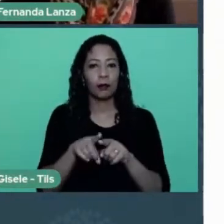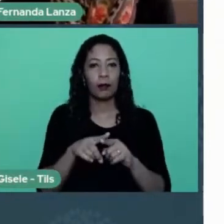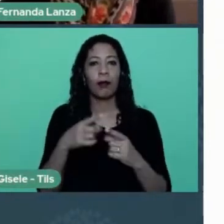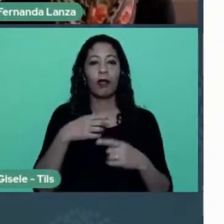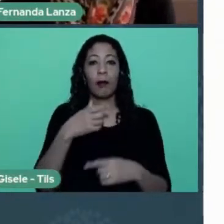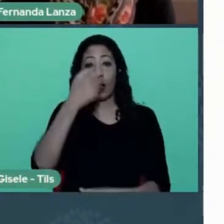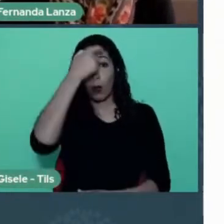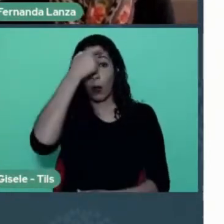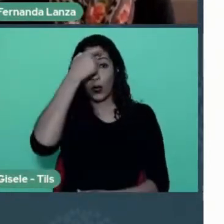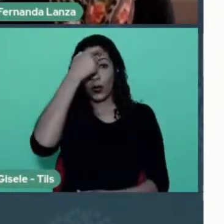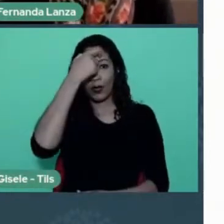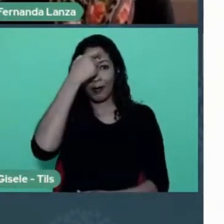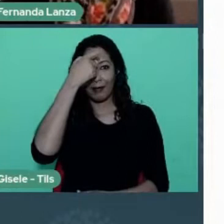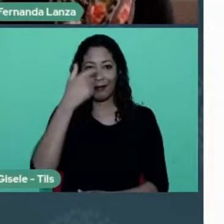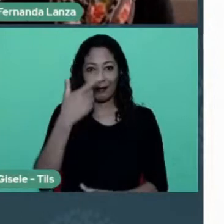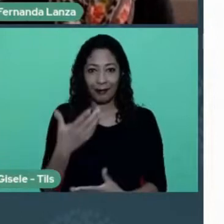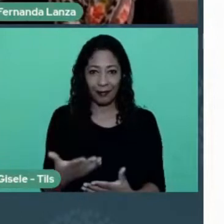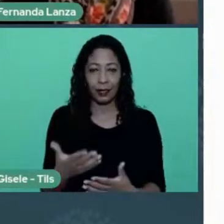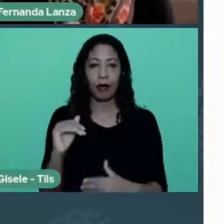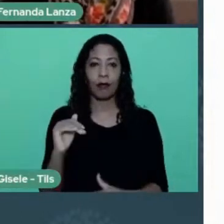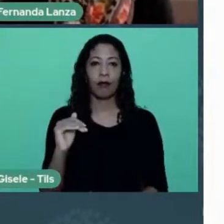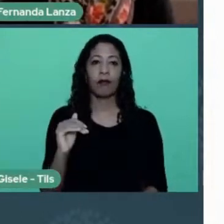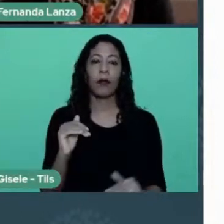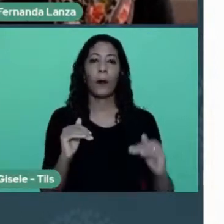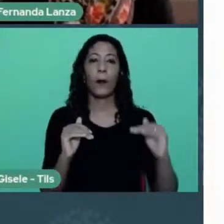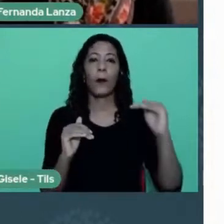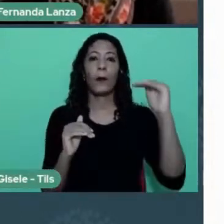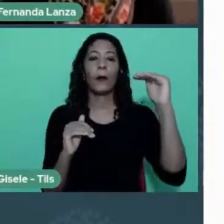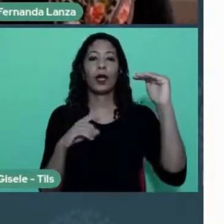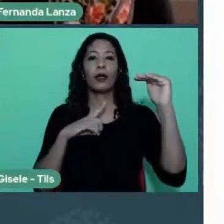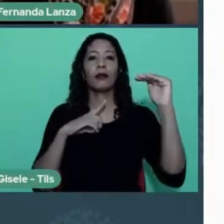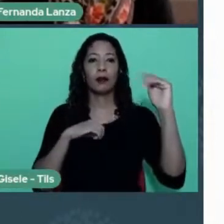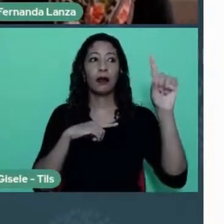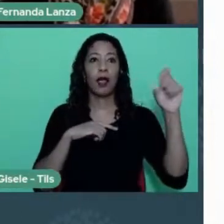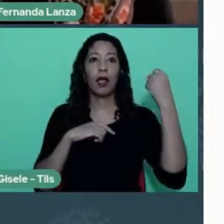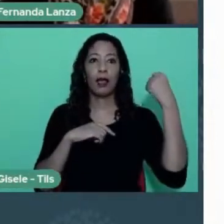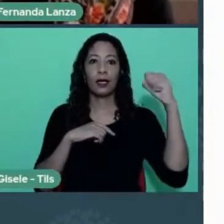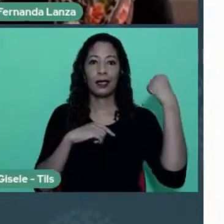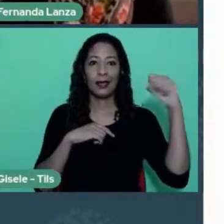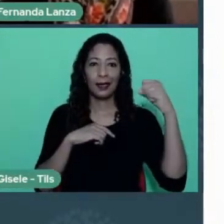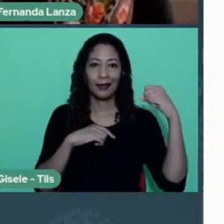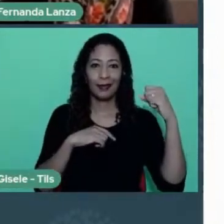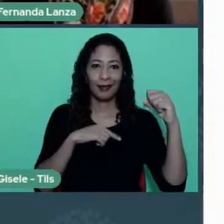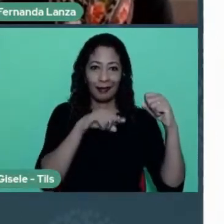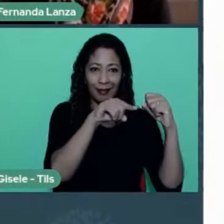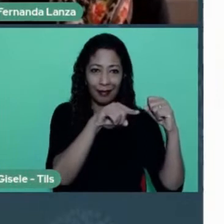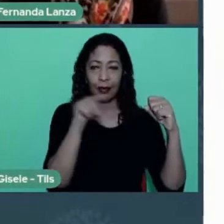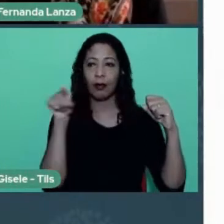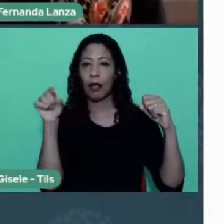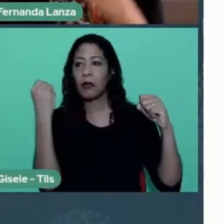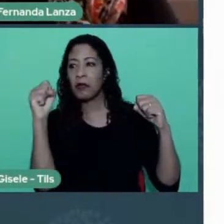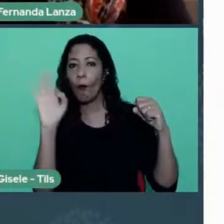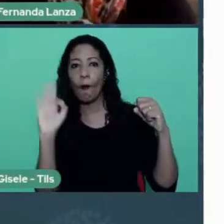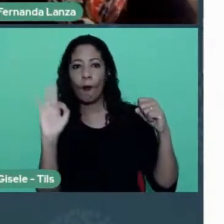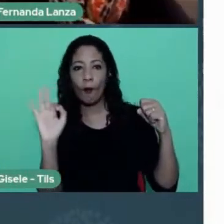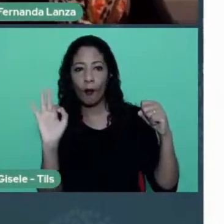no questionário de qualidade de vida, eles aumentam no exercício, no grupo que realizou exercício, comparados ao grupo